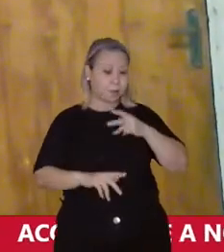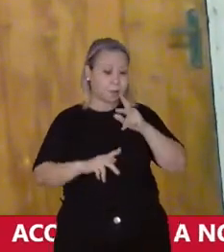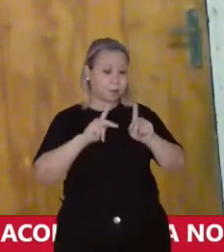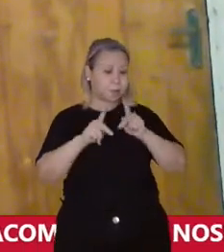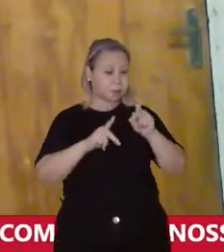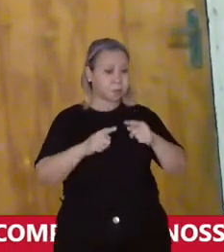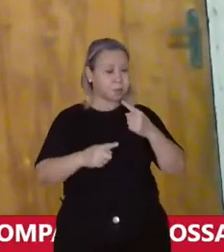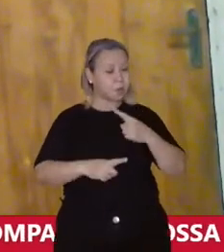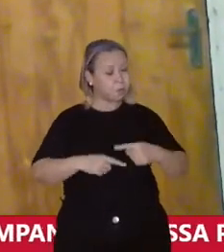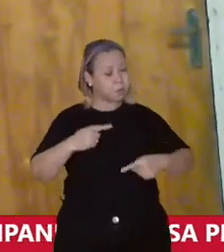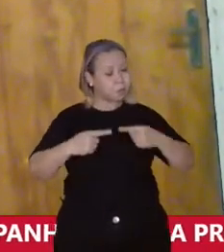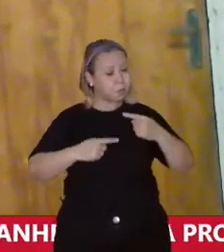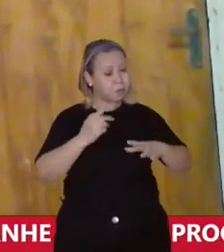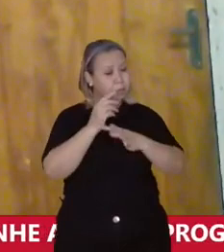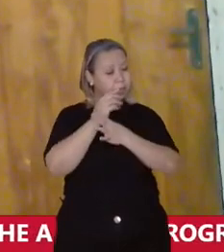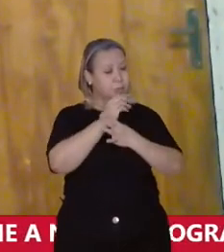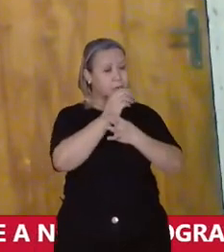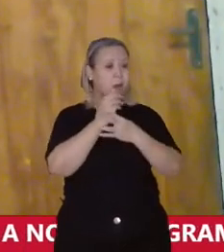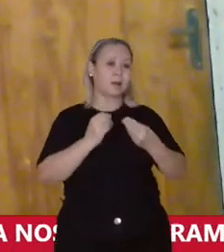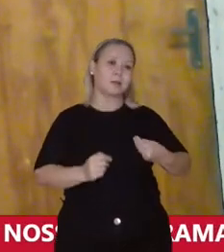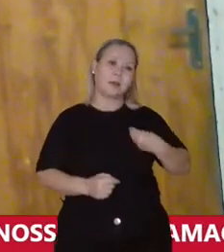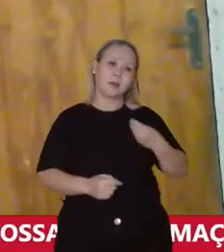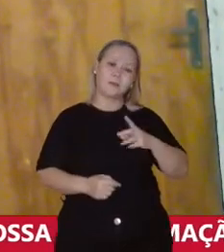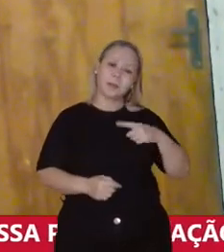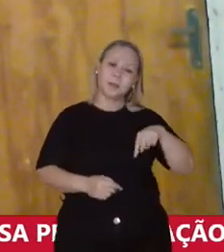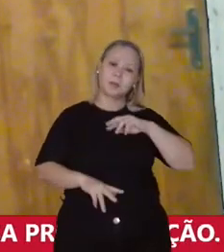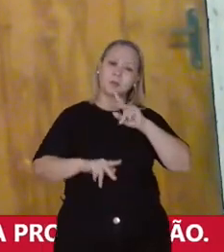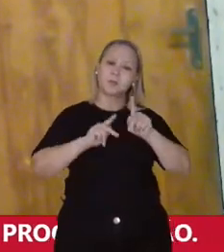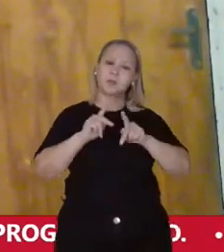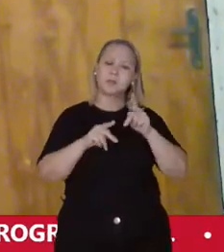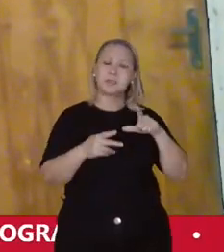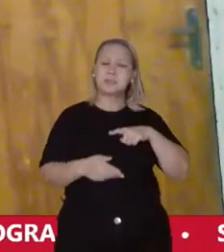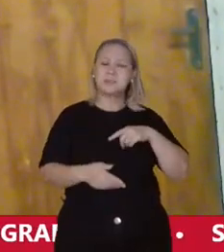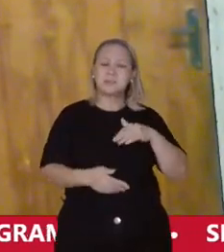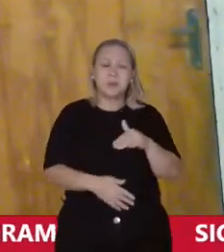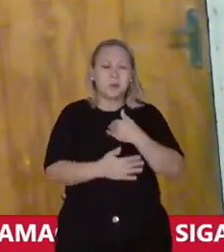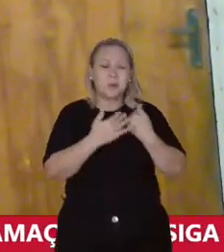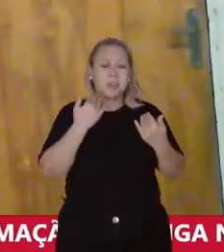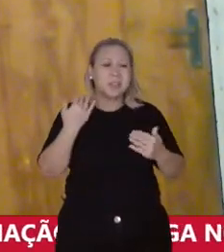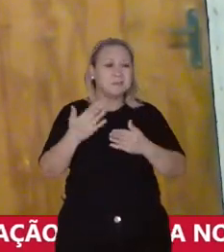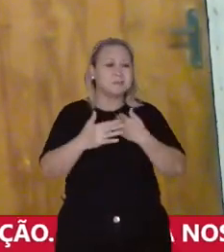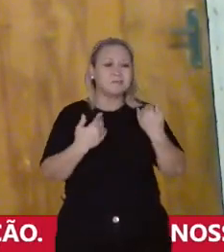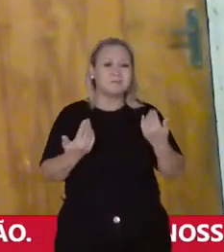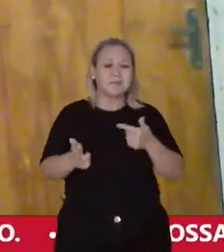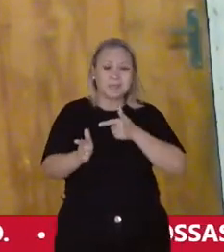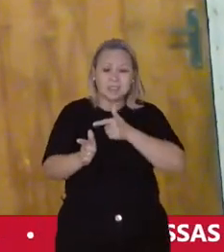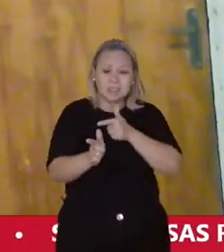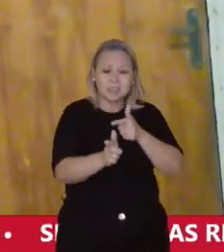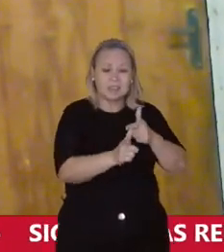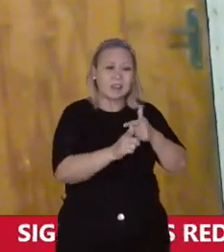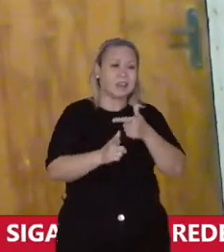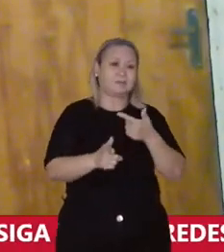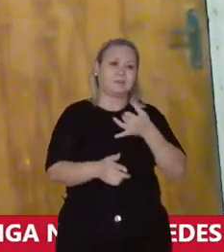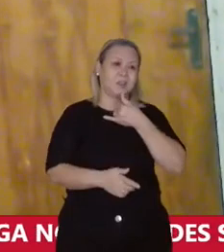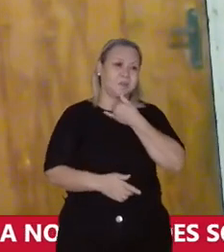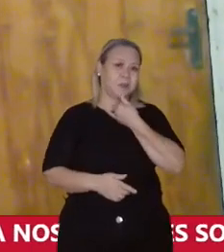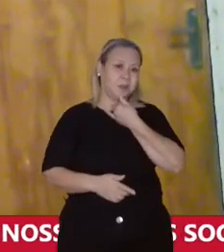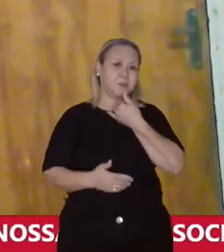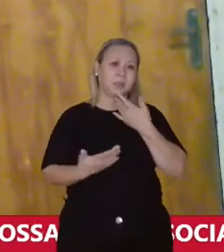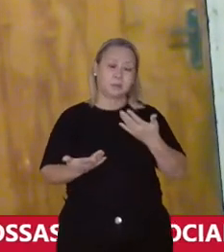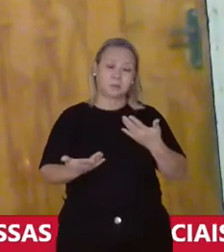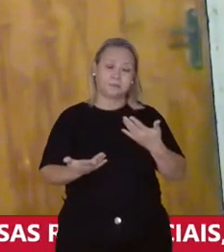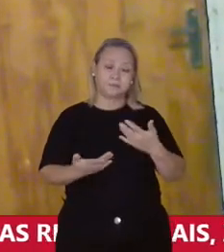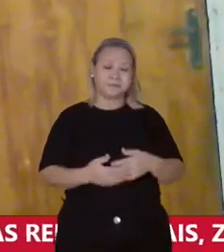políticas públicas que garantem vida, né? A nossa população tem morrido, né? Tem sido assassinada. Então, como o Martins